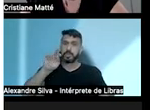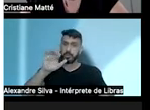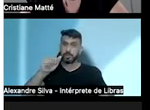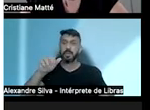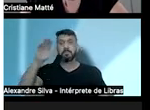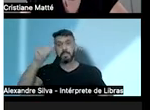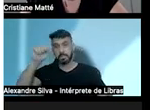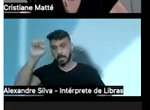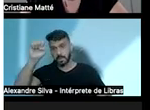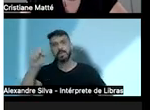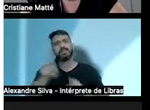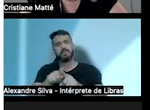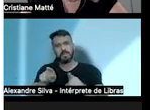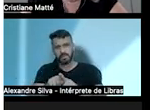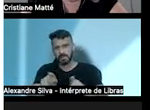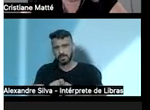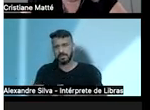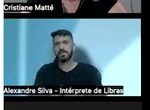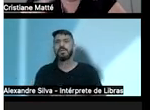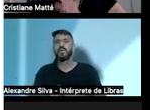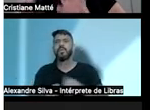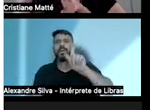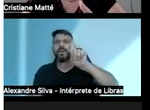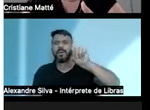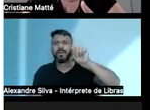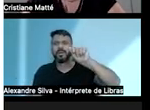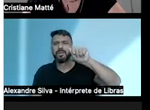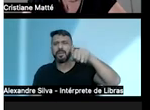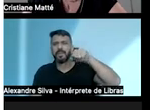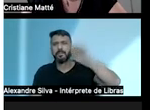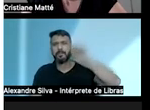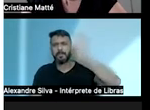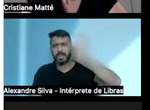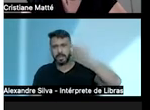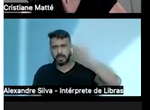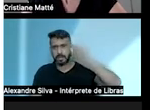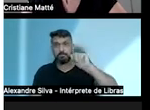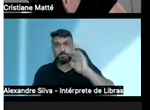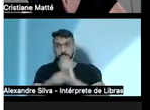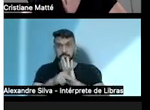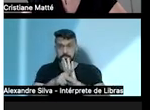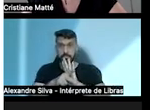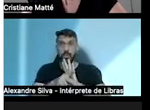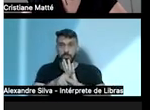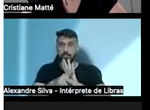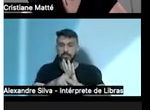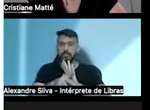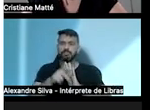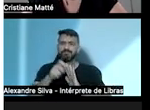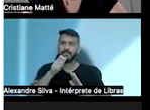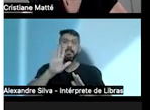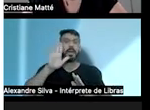que também tem alterações na formação dos gametas maternos, mas elas ainda não estão muito bem estabelecidas. Uma vez que a gente tem a